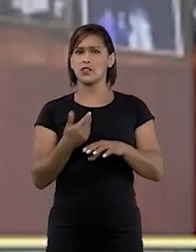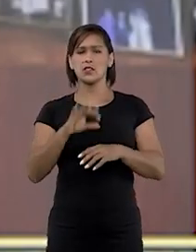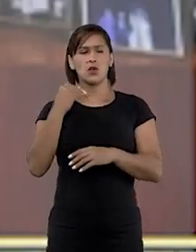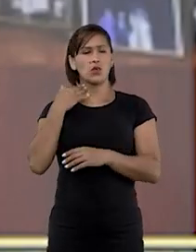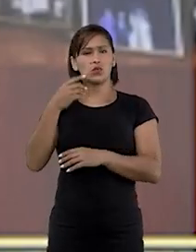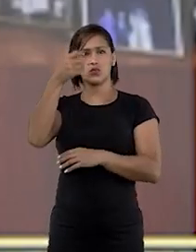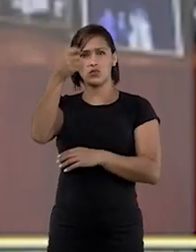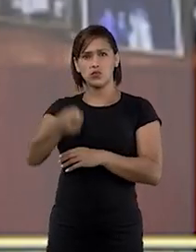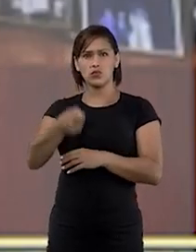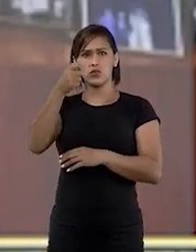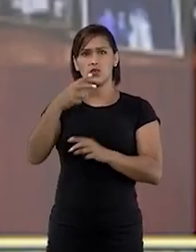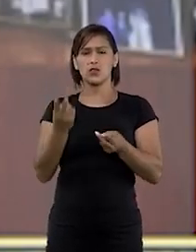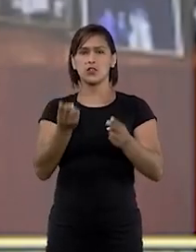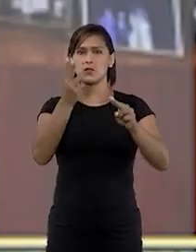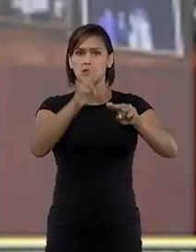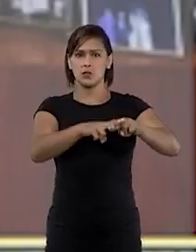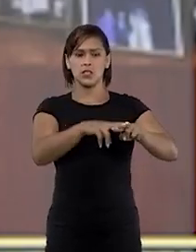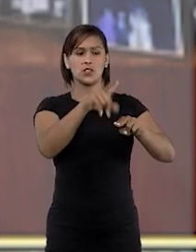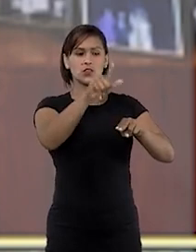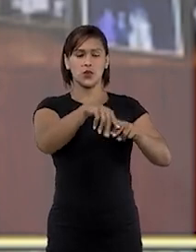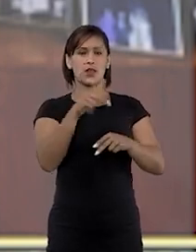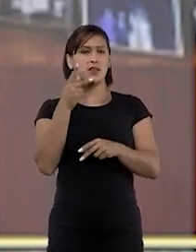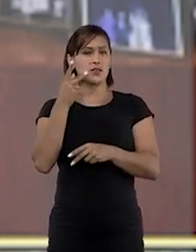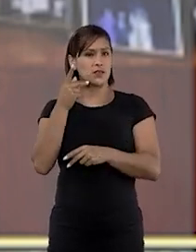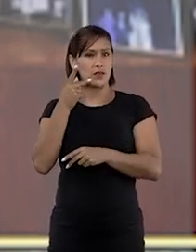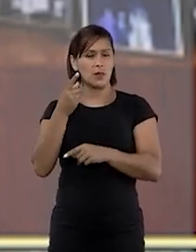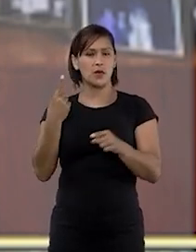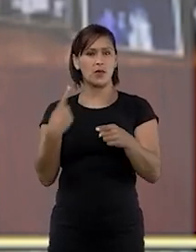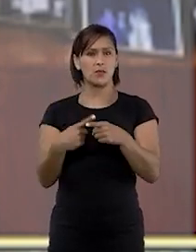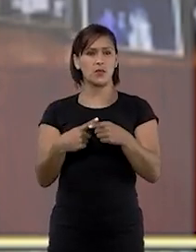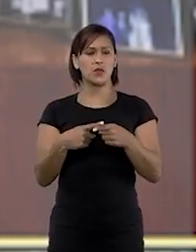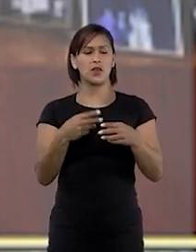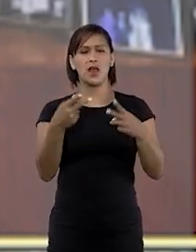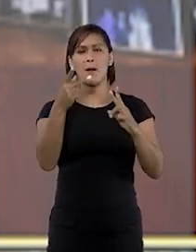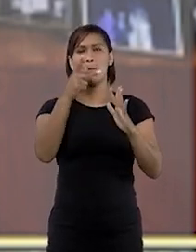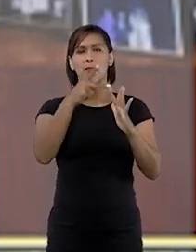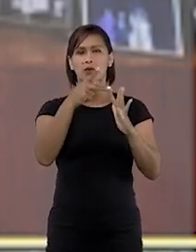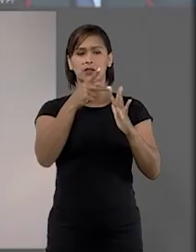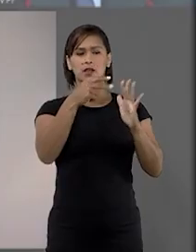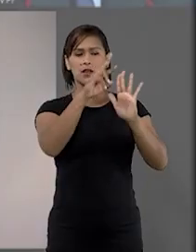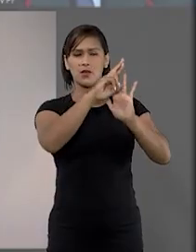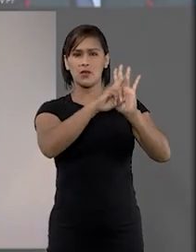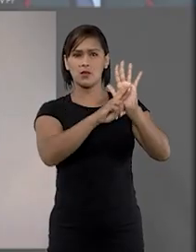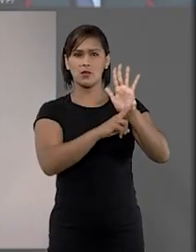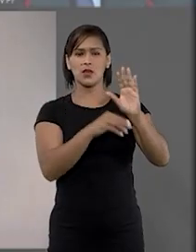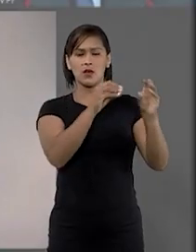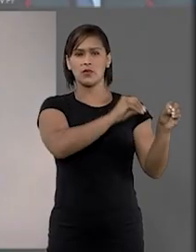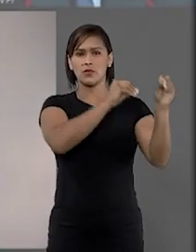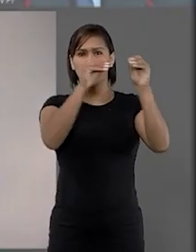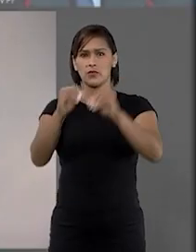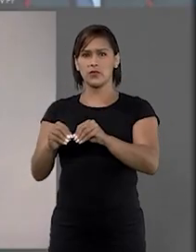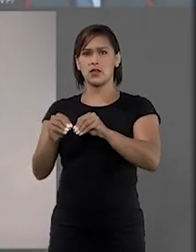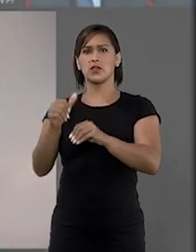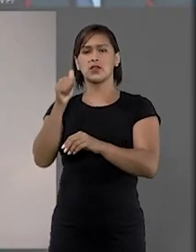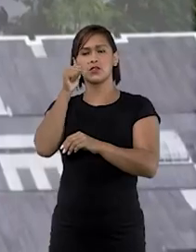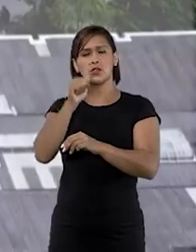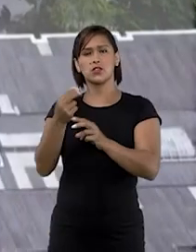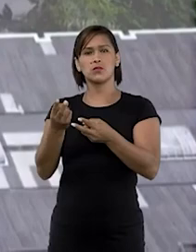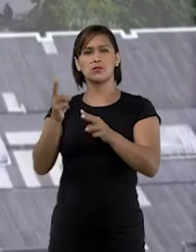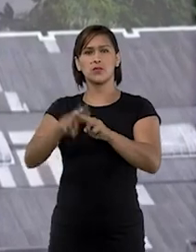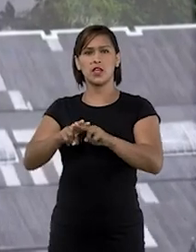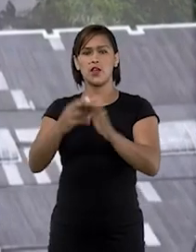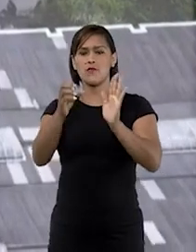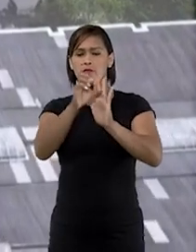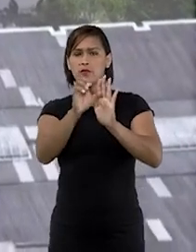manifestação do juiz corregedor de presídios da Comarca de Sobral no sentido de que a portaria que regulamentou a transferência de